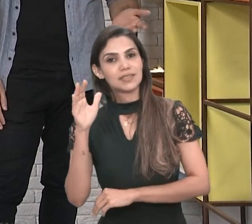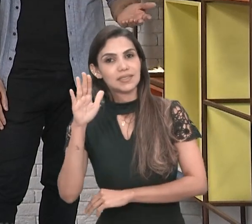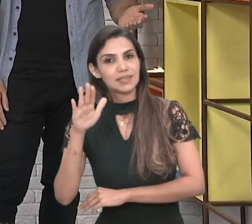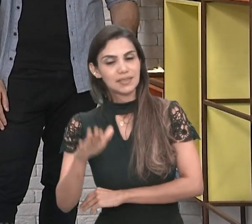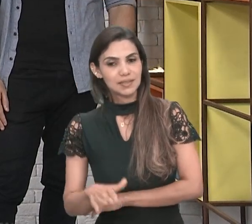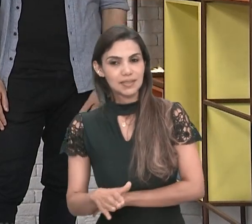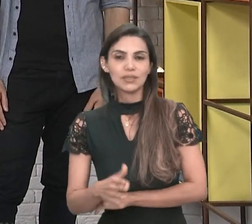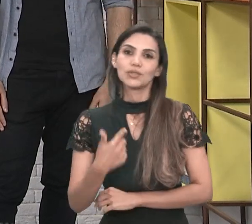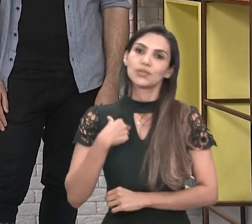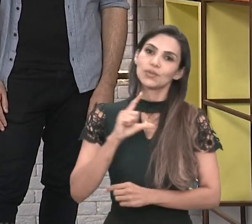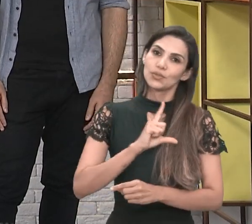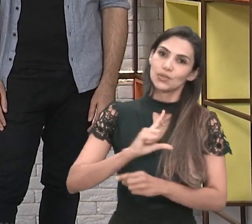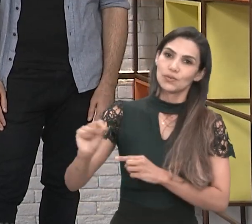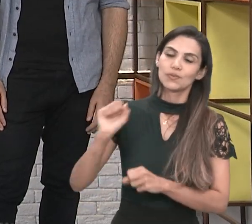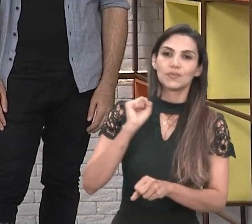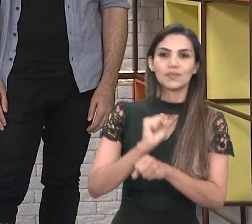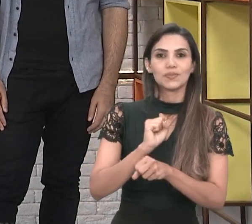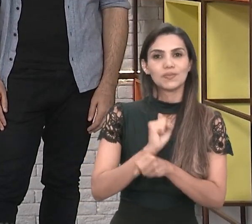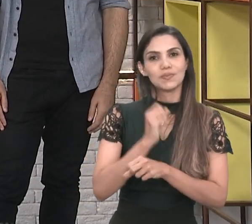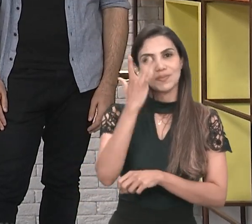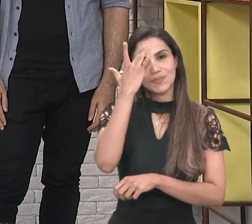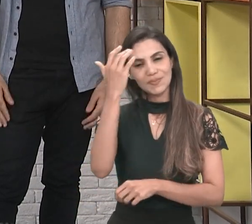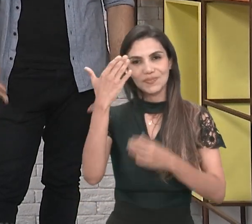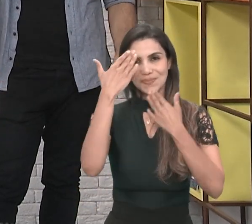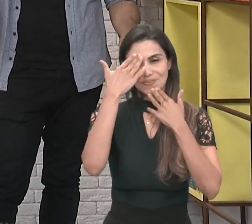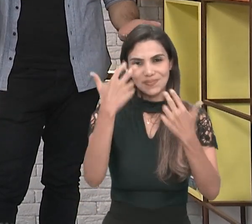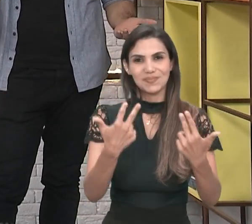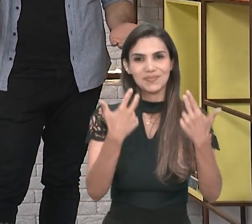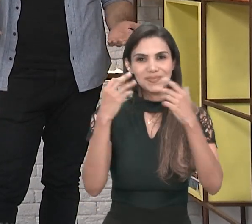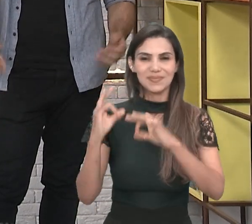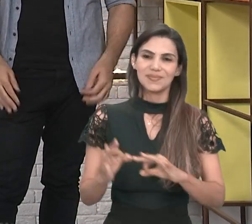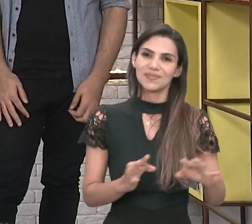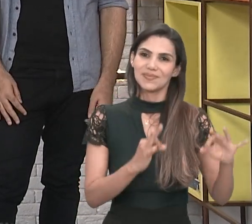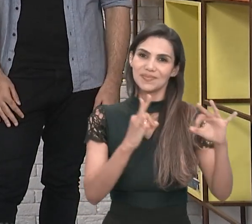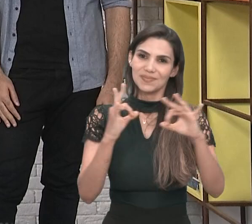Eu já vou indo nessa, mas te espero amanhã. Muito obrigado aqui pela